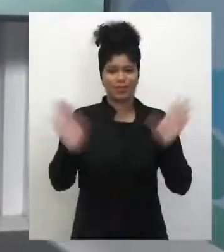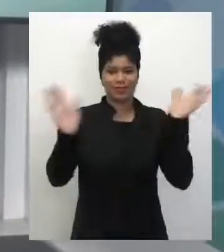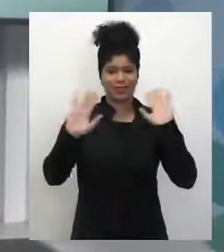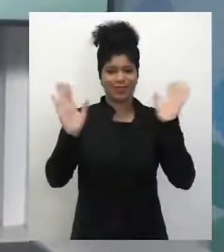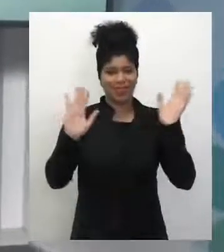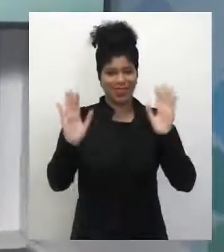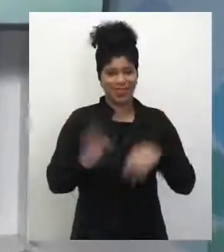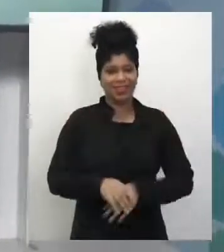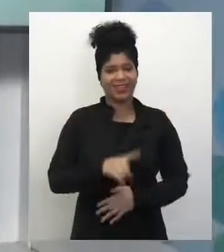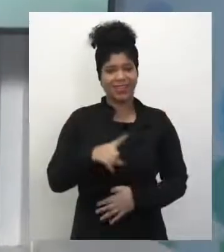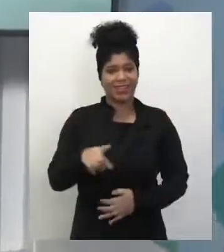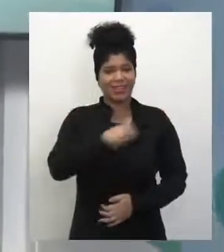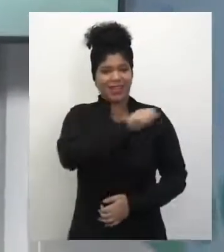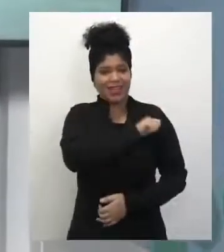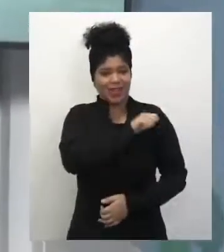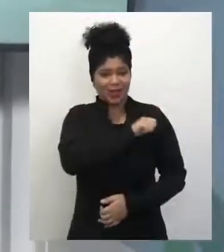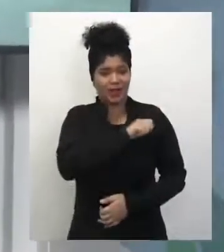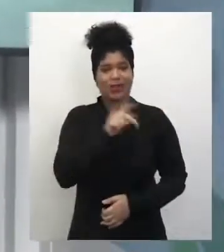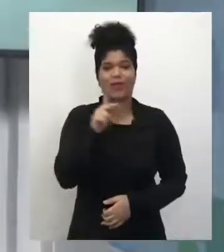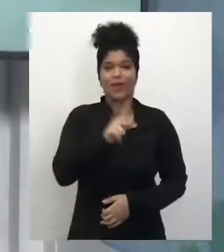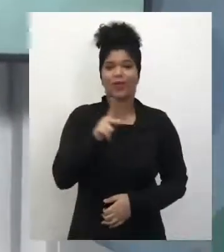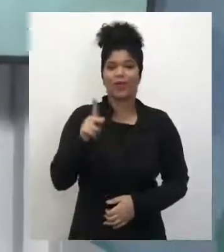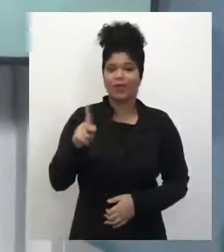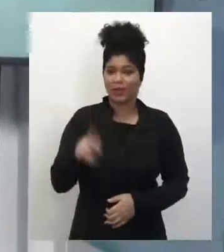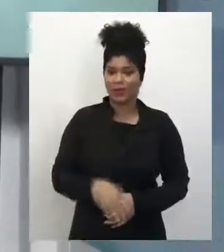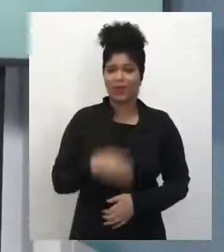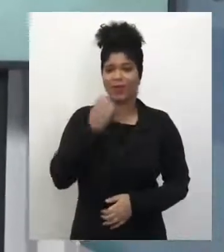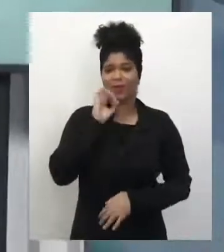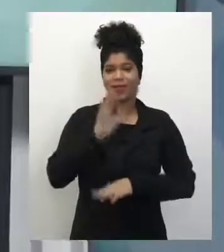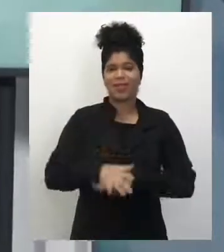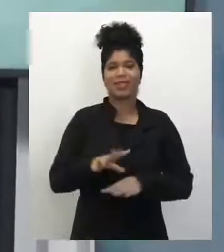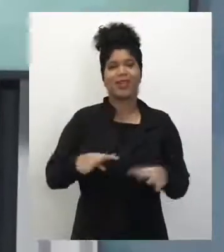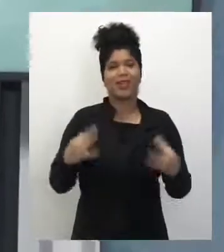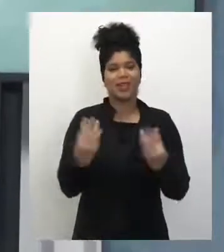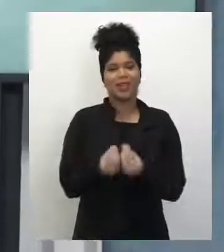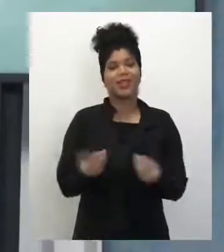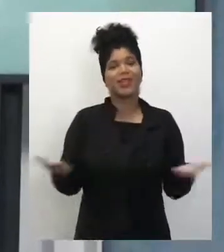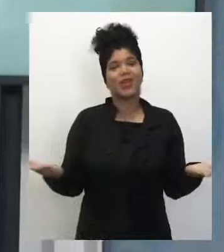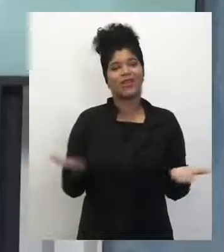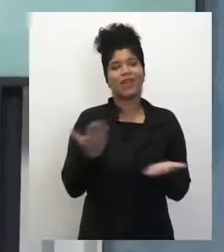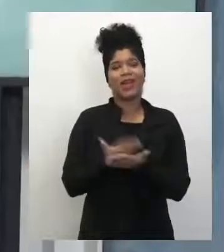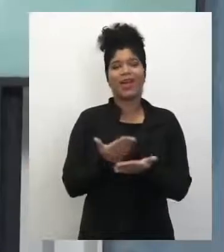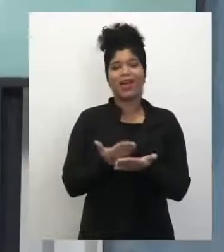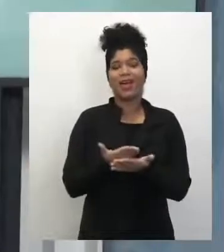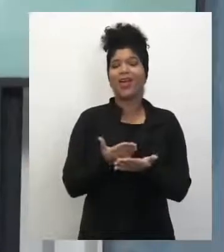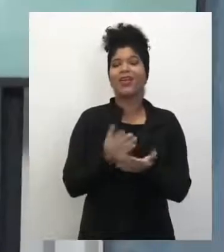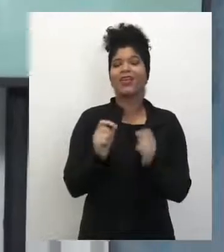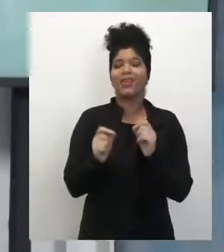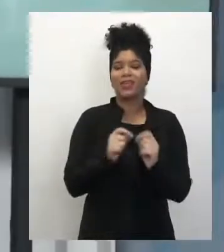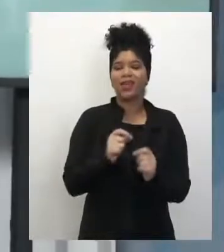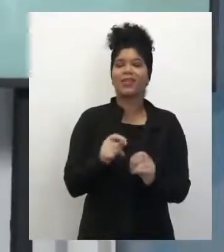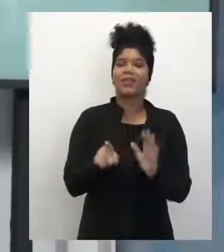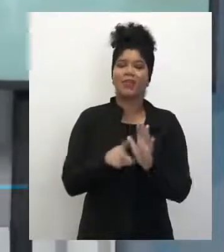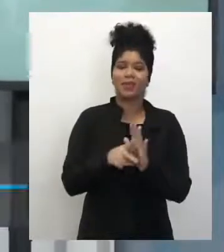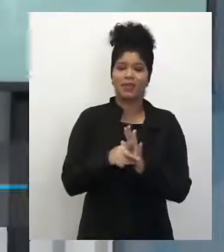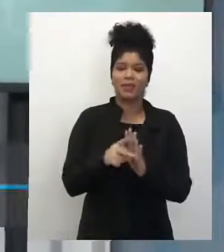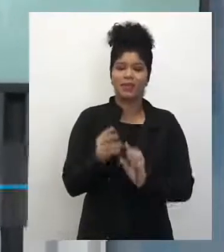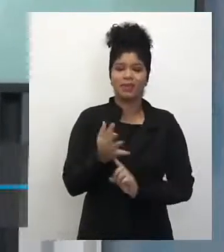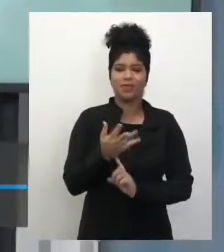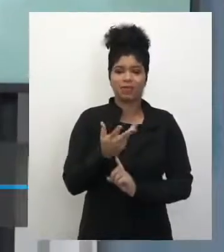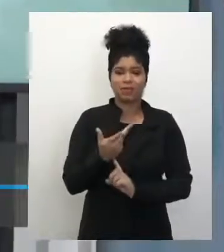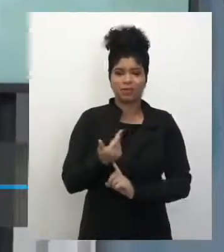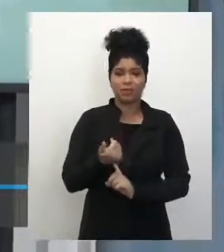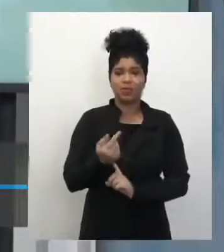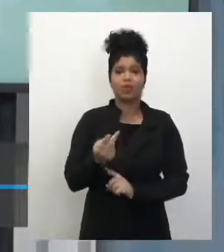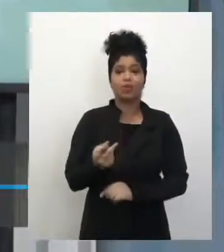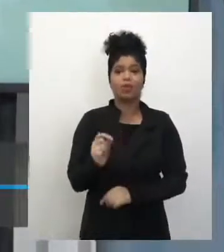Olá, alunos, colegas professores, boa tarde a todos. Esta é mais uma aula de arte para a segunda série do ensino médio.